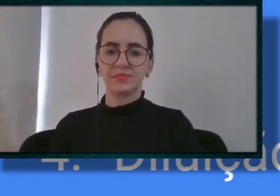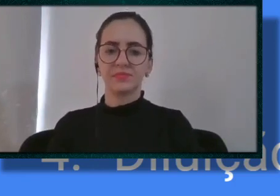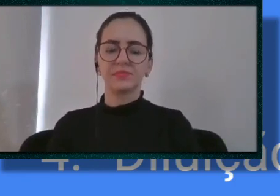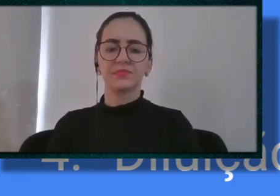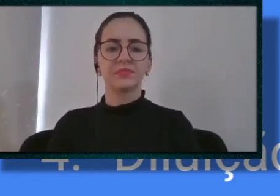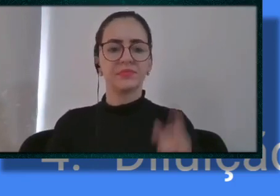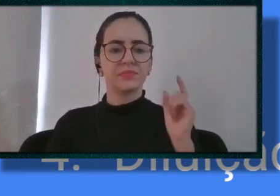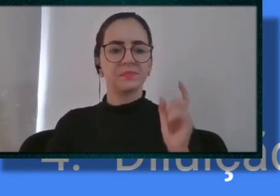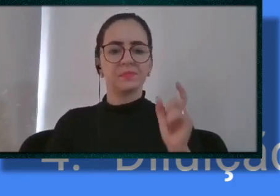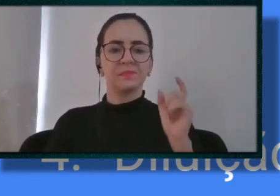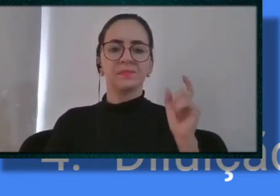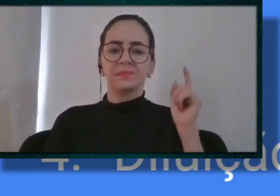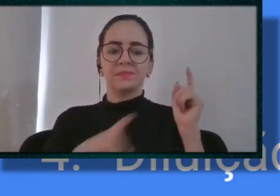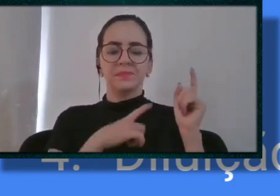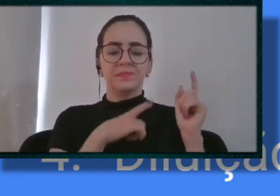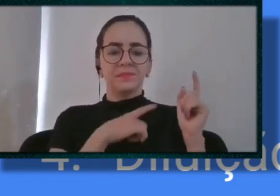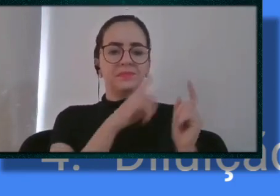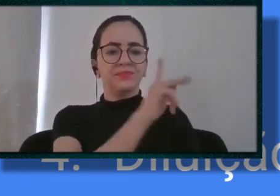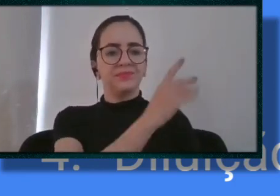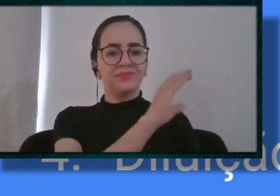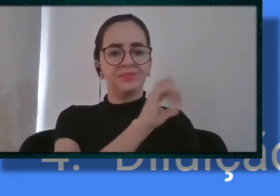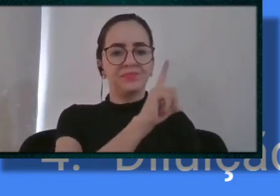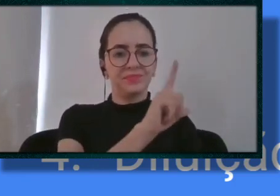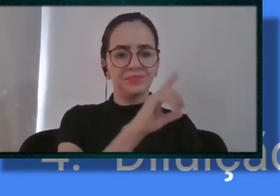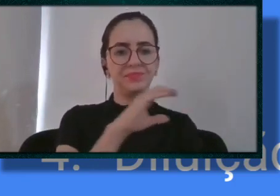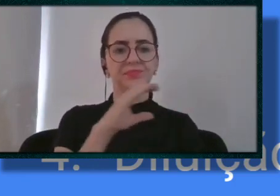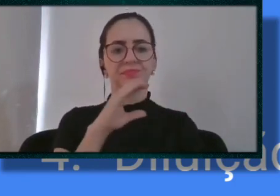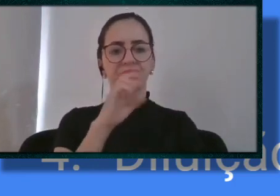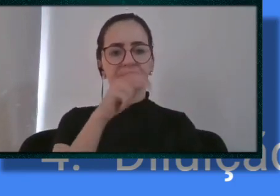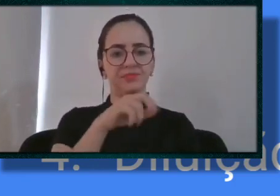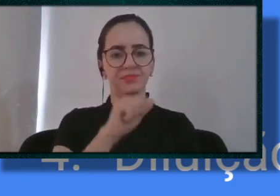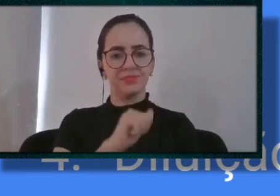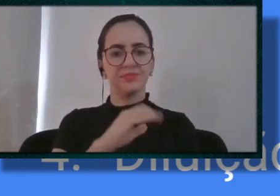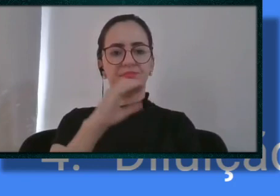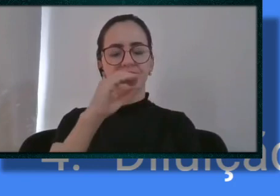mais água. É basicamente isso. Eu tenho aqui embaixo,